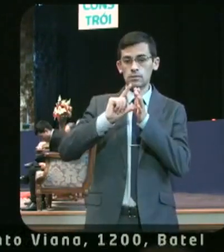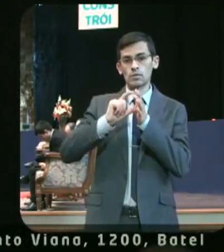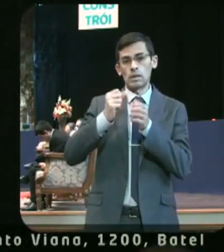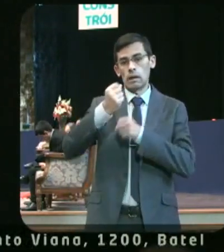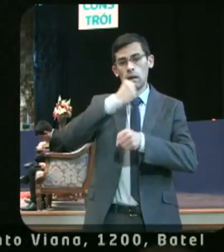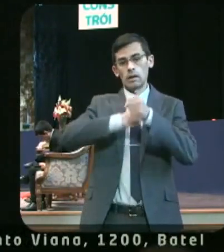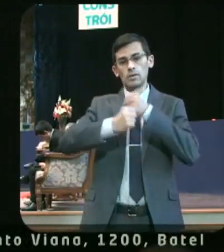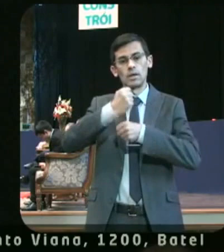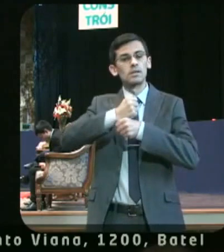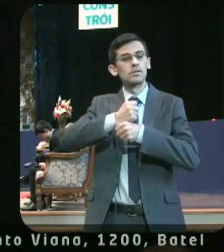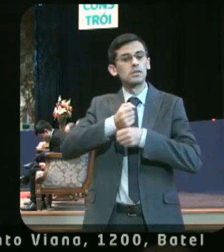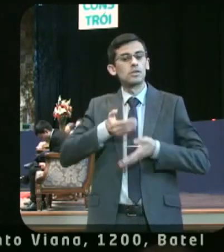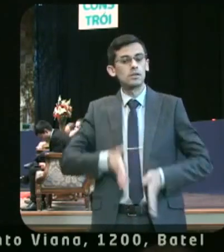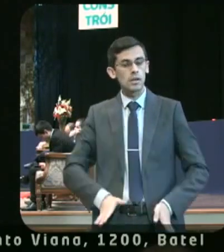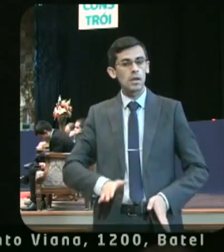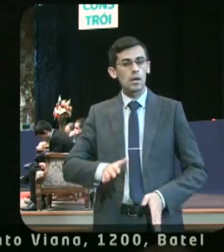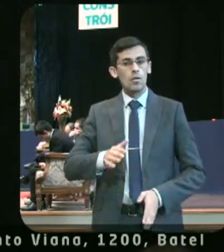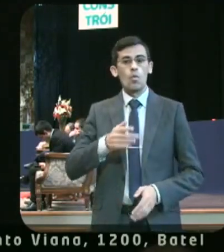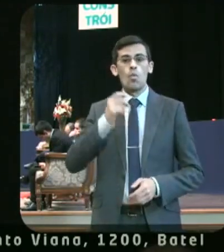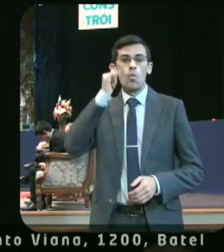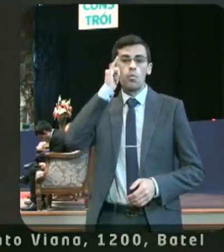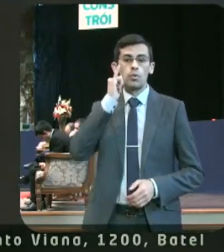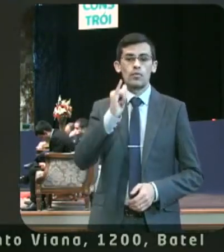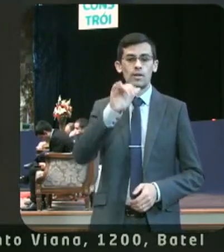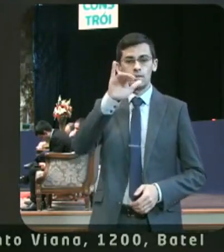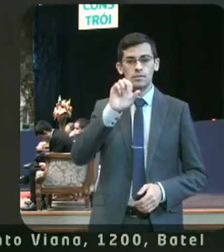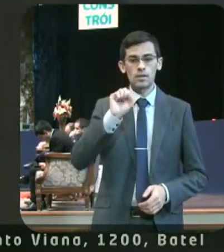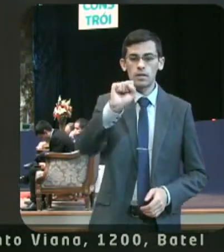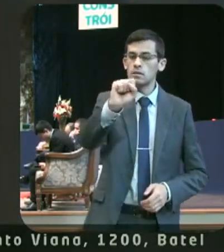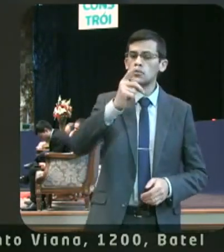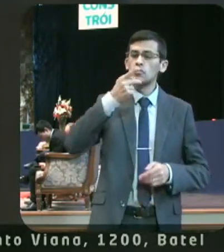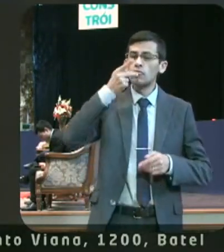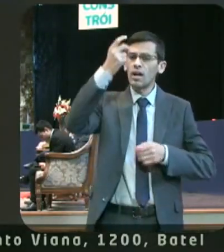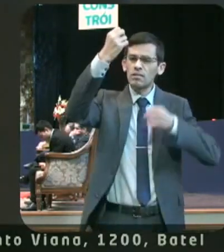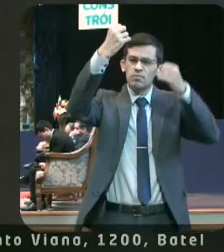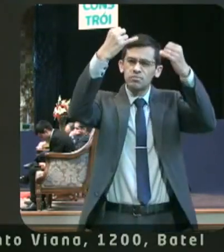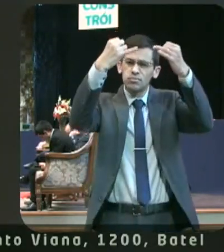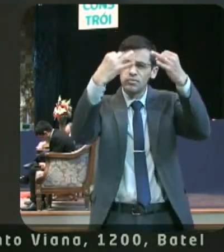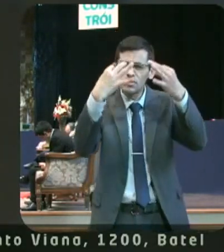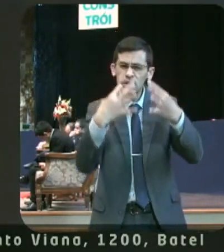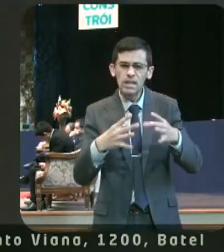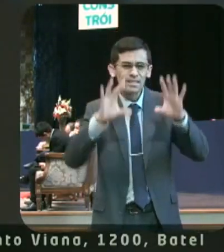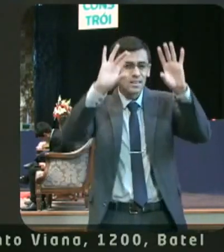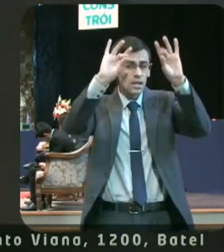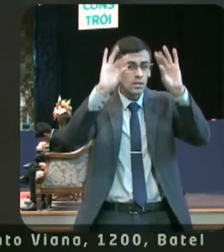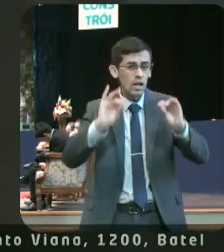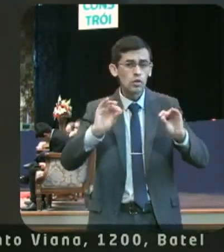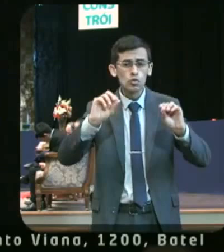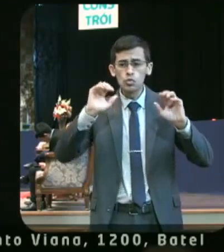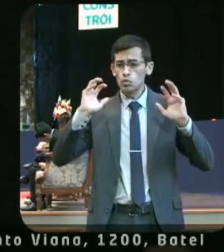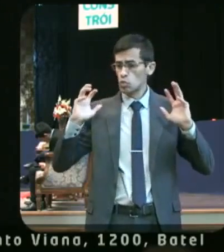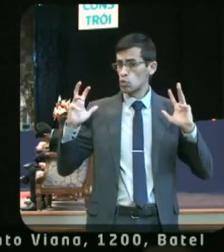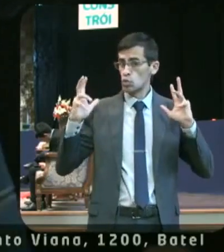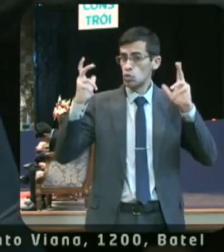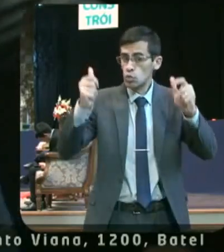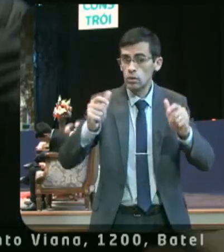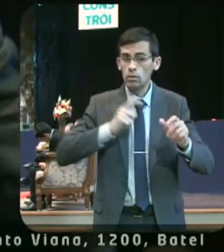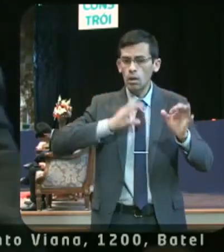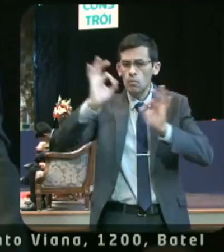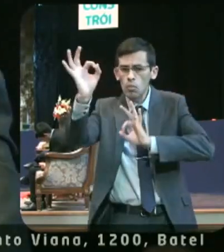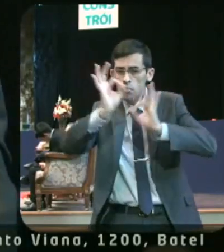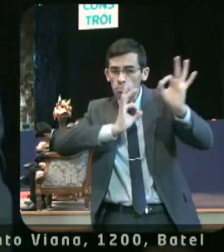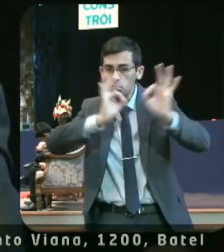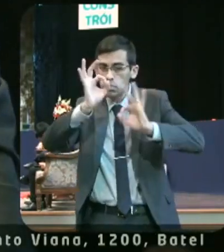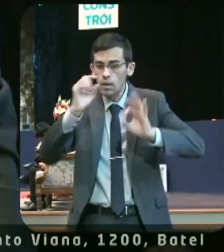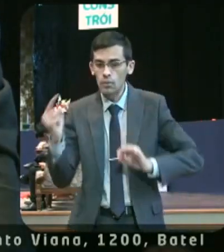nascer, o profeta Isaías descreve tudo aquilo para que a gente soubesse que havia um plano eterno